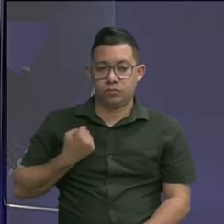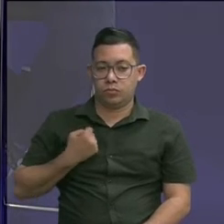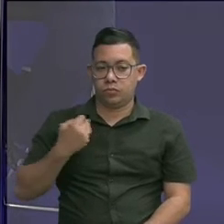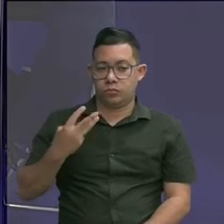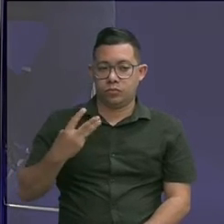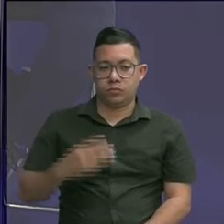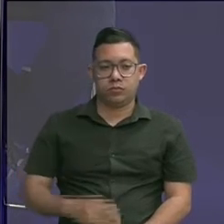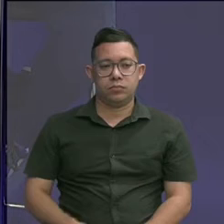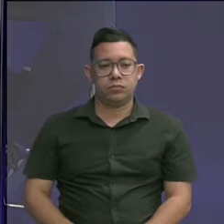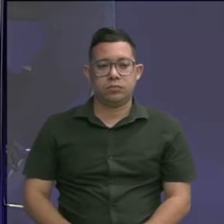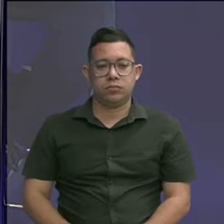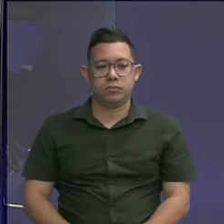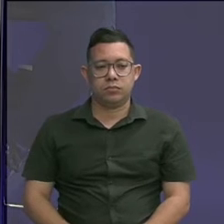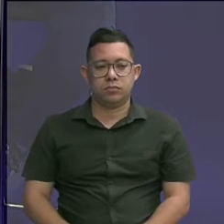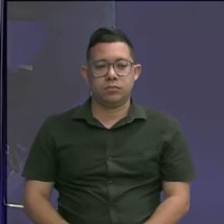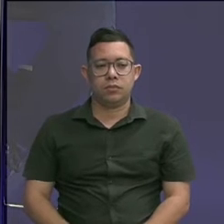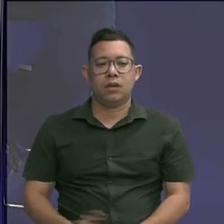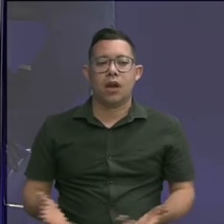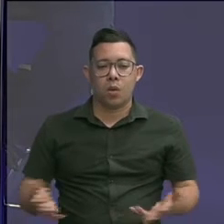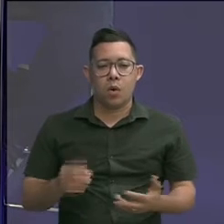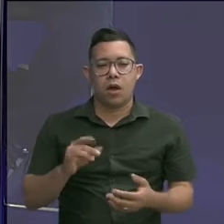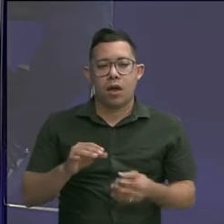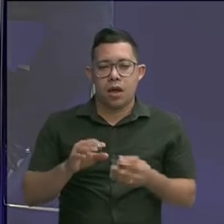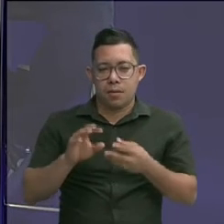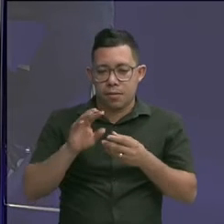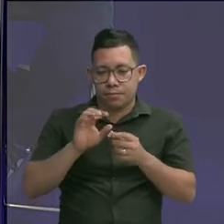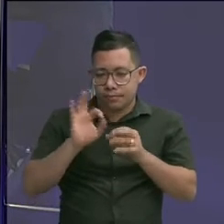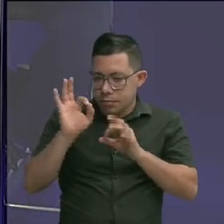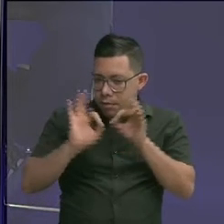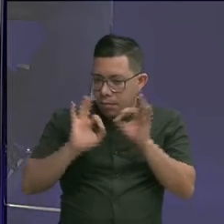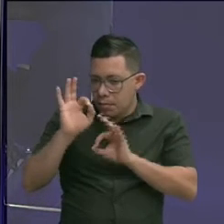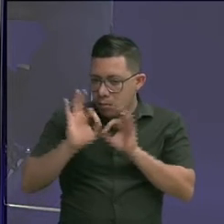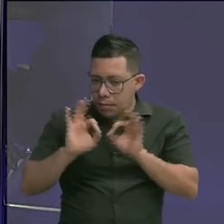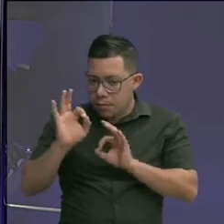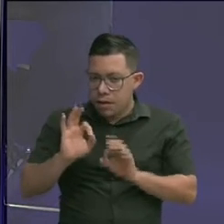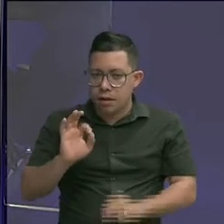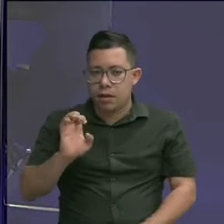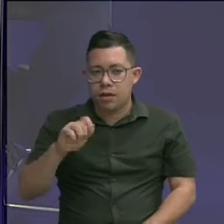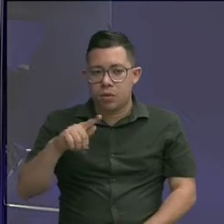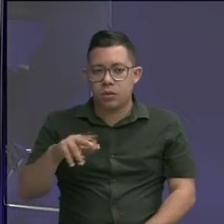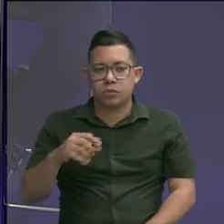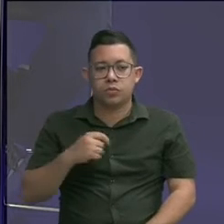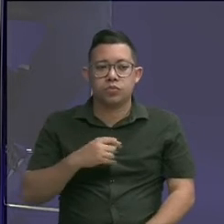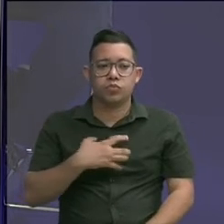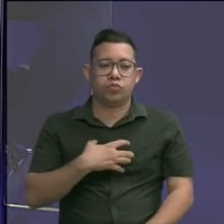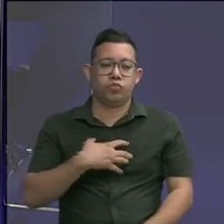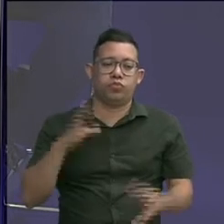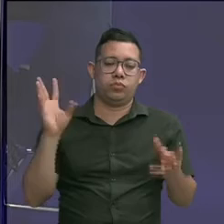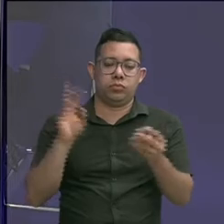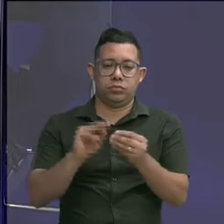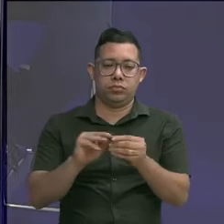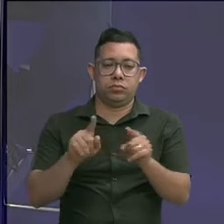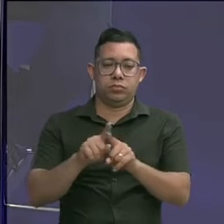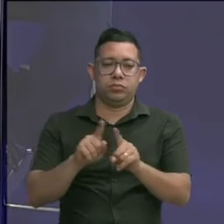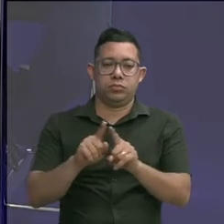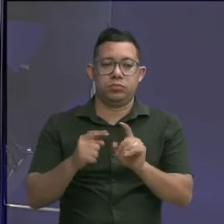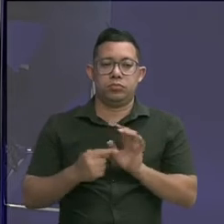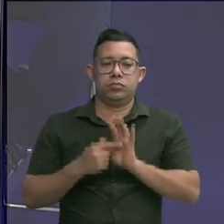olá ó Escreva as equações do segundo grau a seguir na forma reduzida e